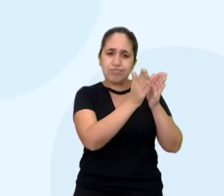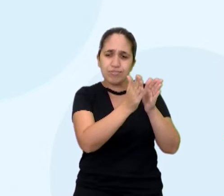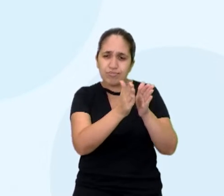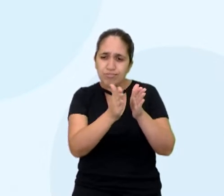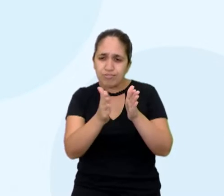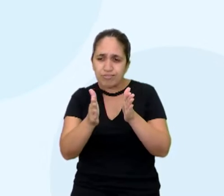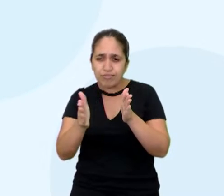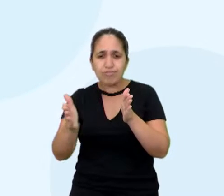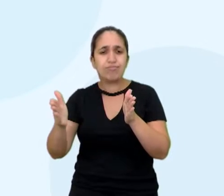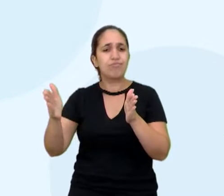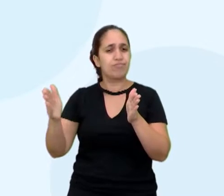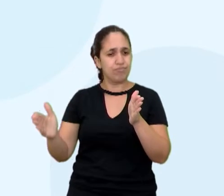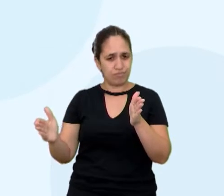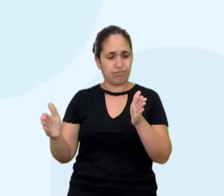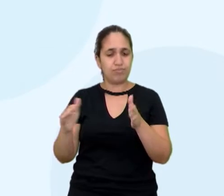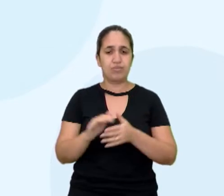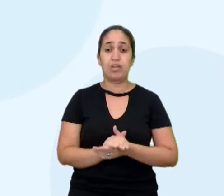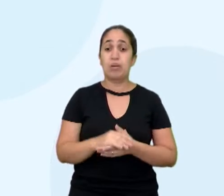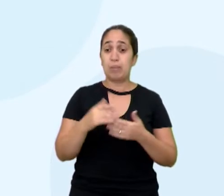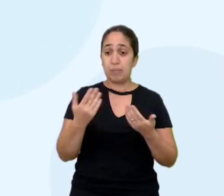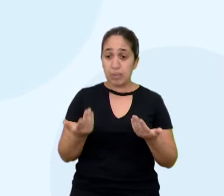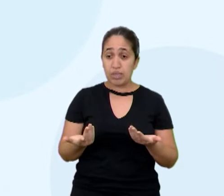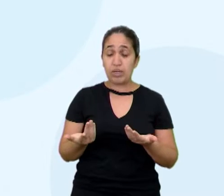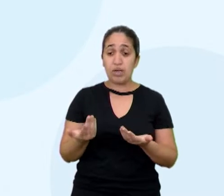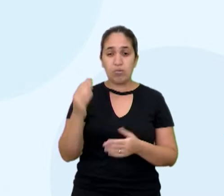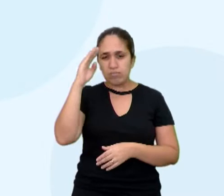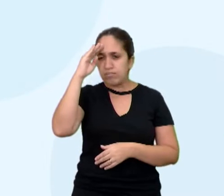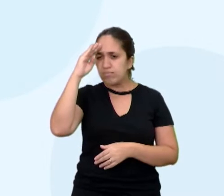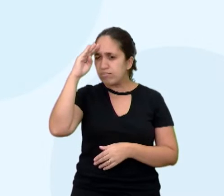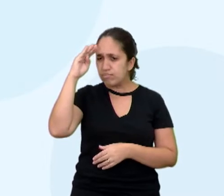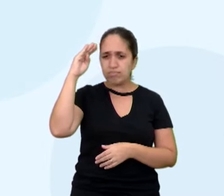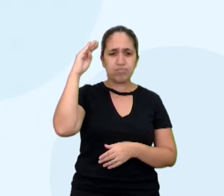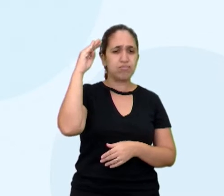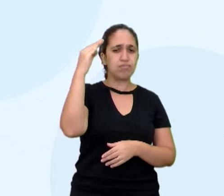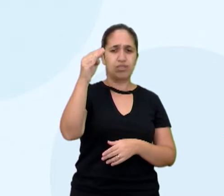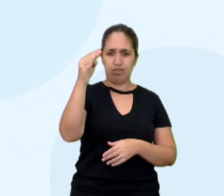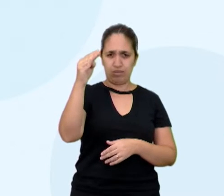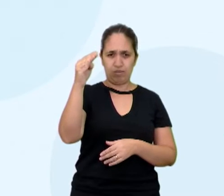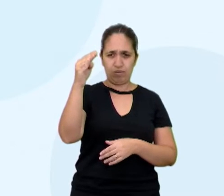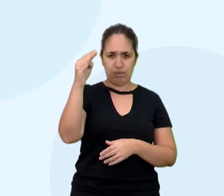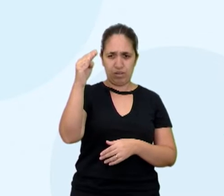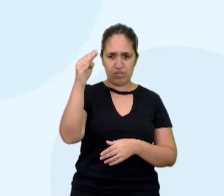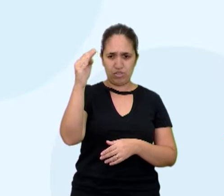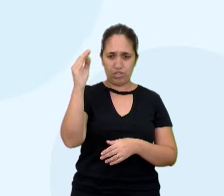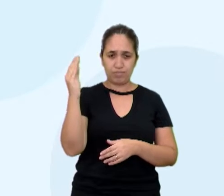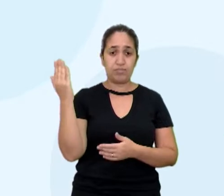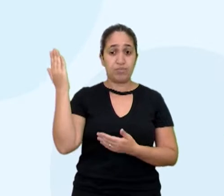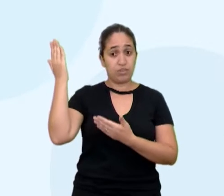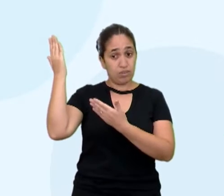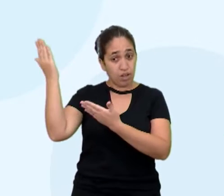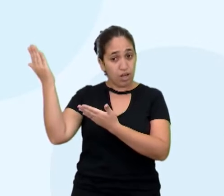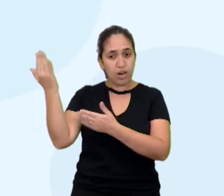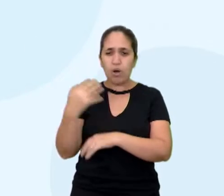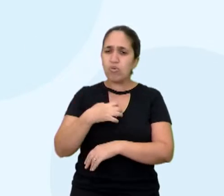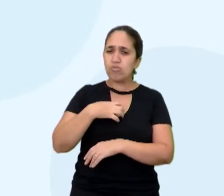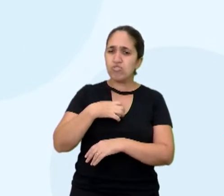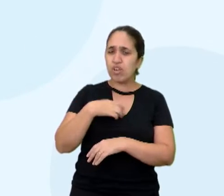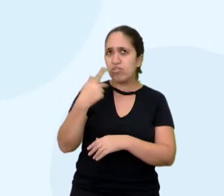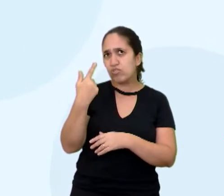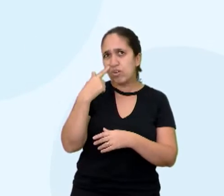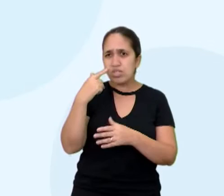em ordem esses conteúdos e principalmente os infográficos é uma forma de você então resumir